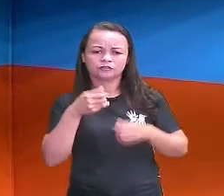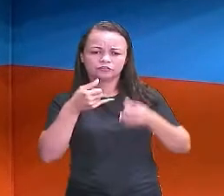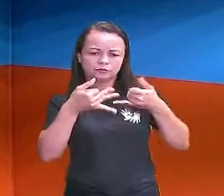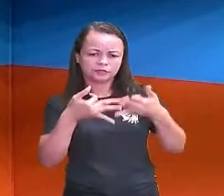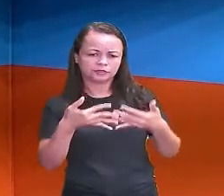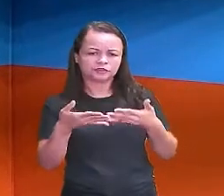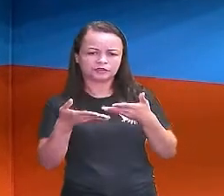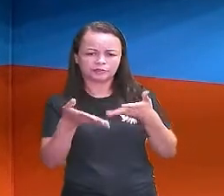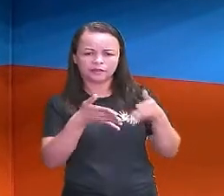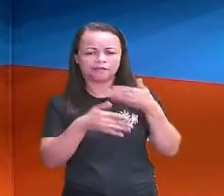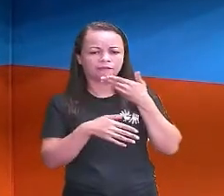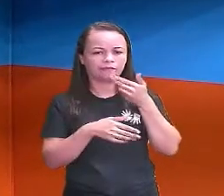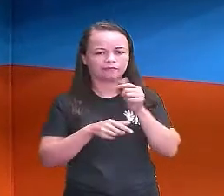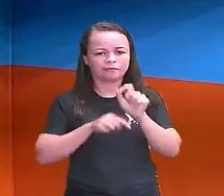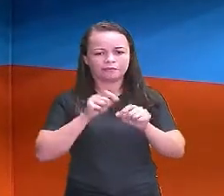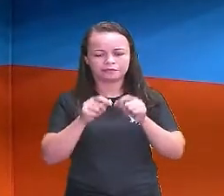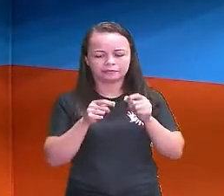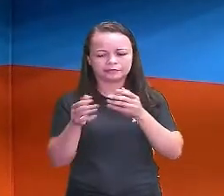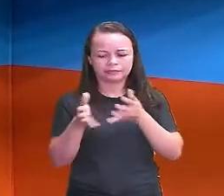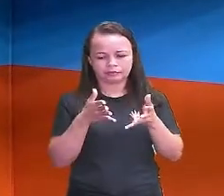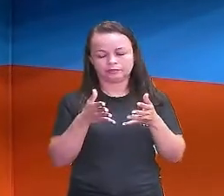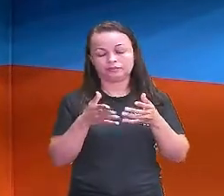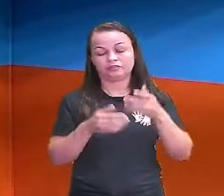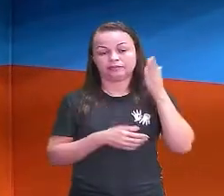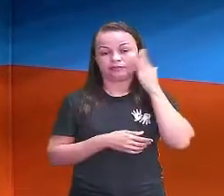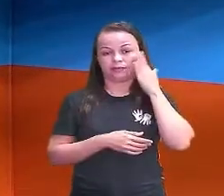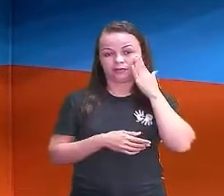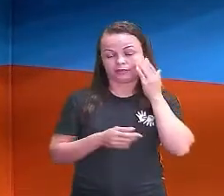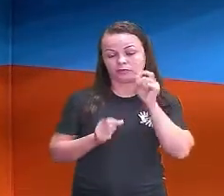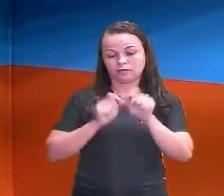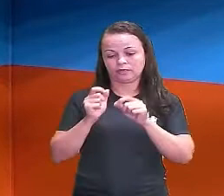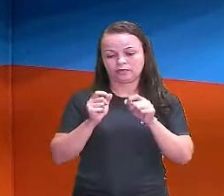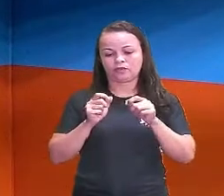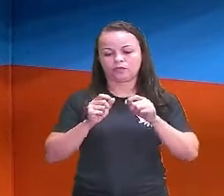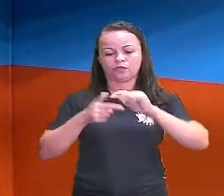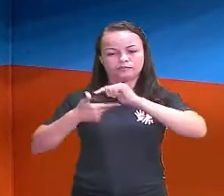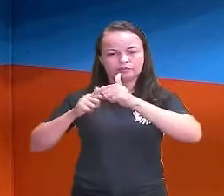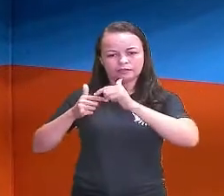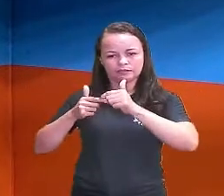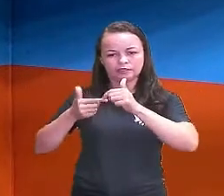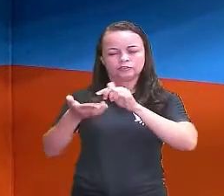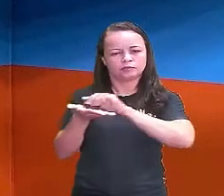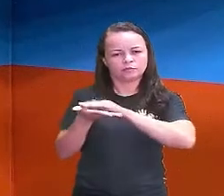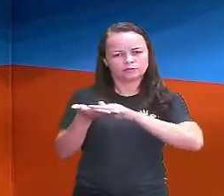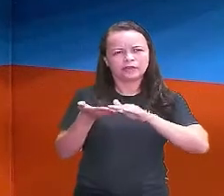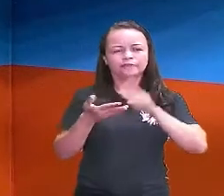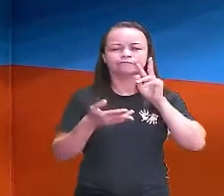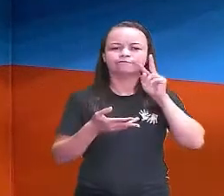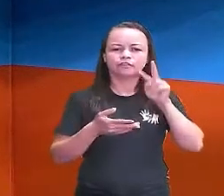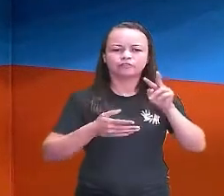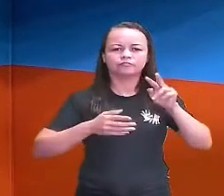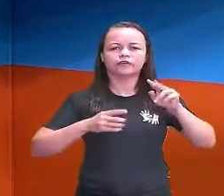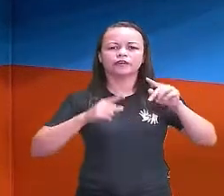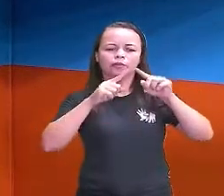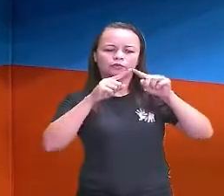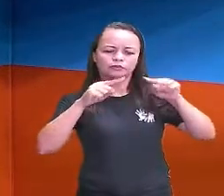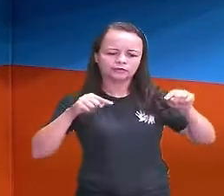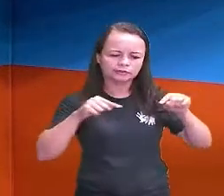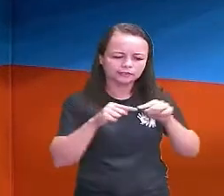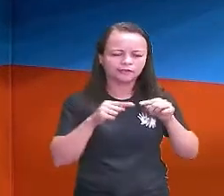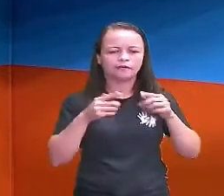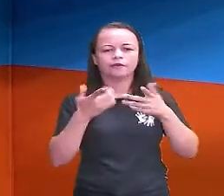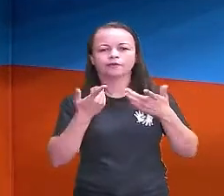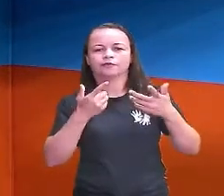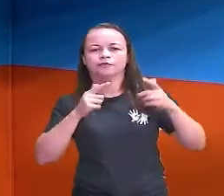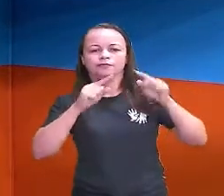o que é uma figura geométrica plana e aí a gente vai ver triângulo, retângulo, trapézio e o quadrado,